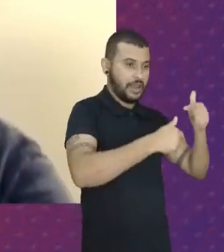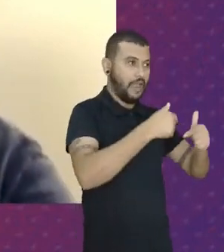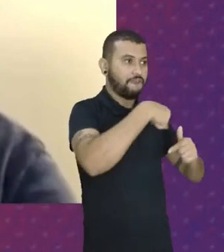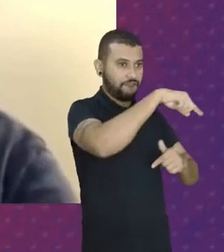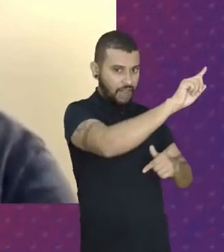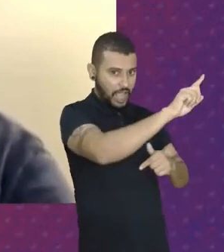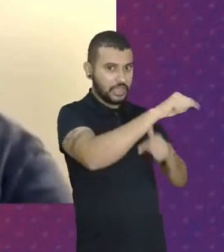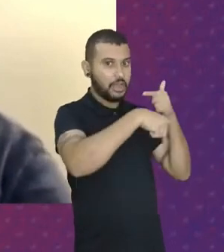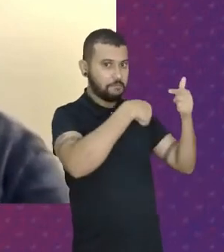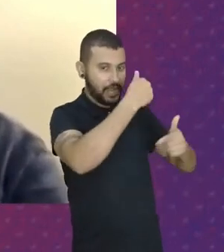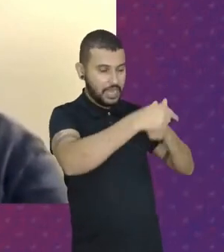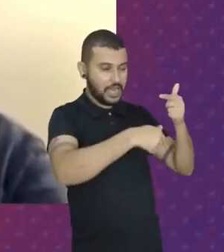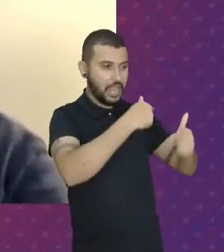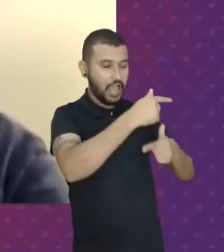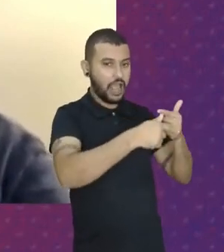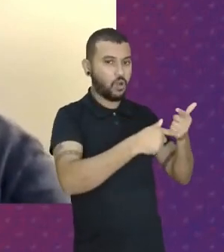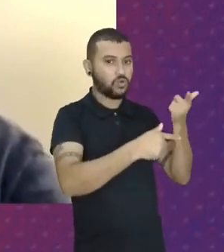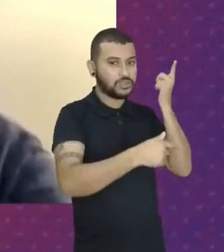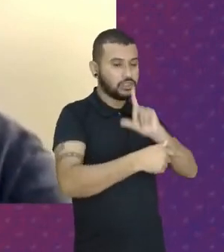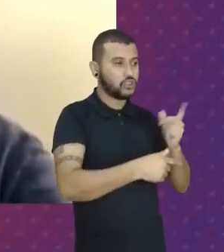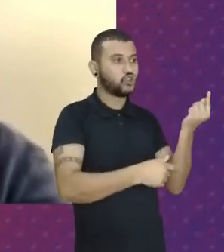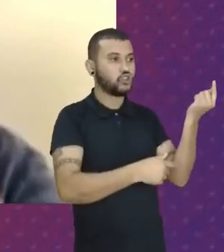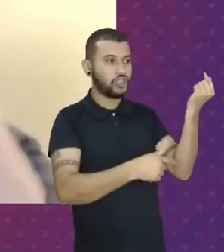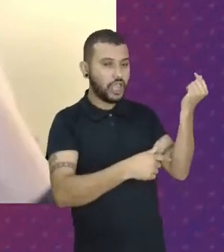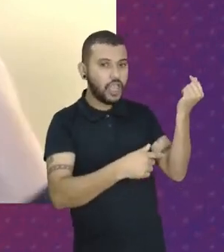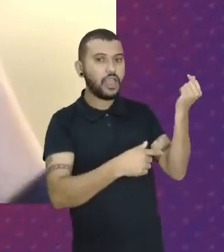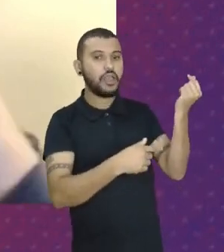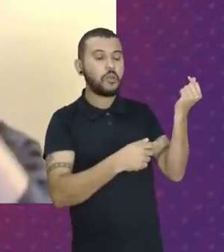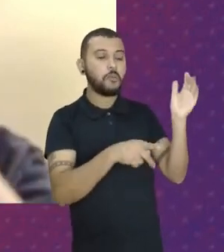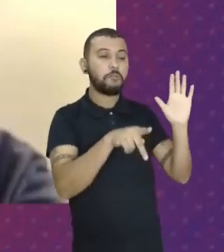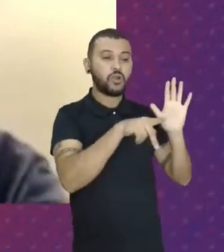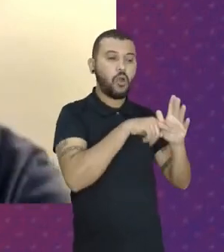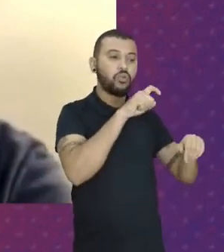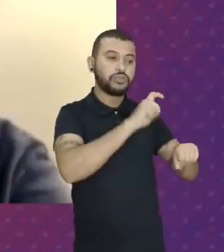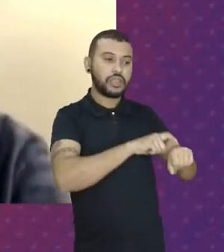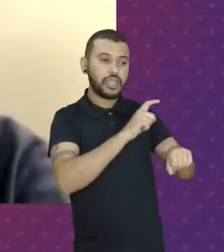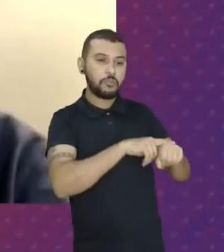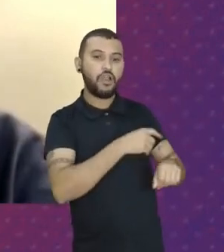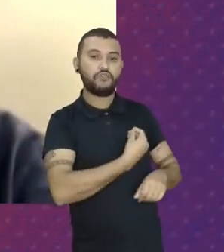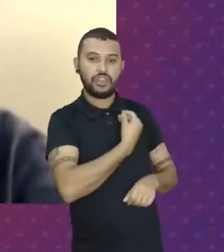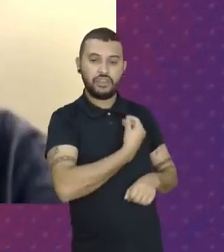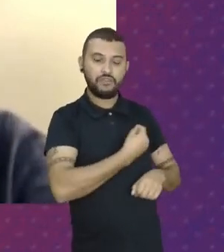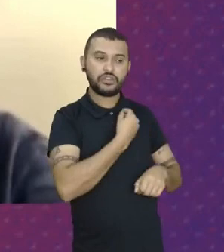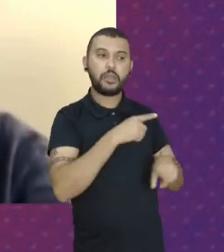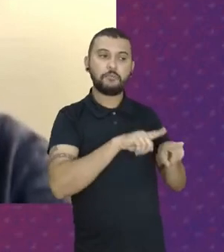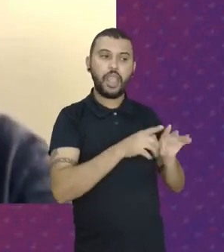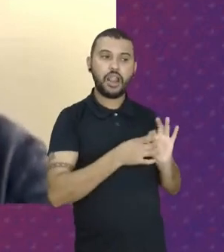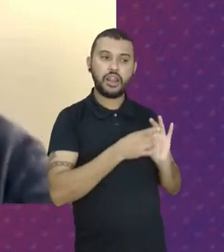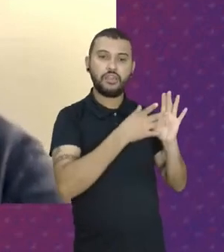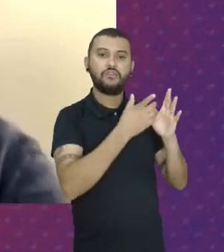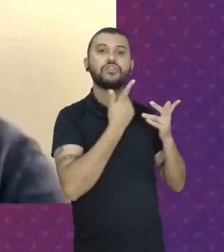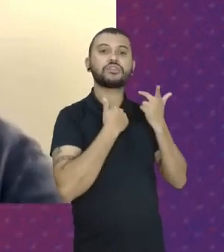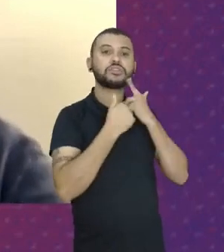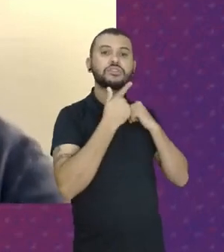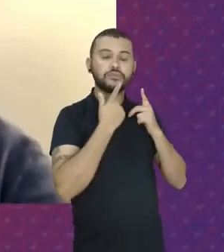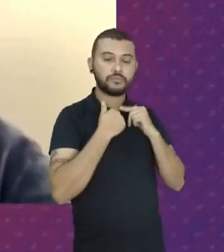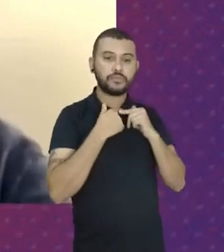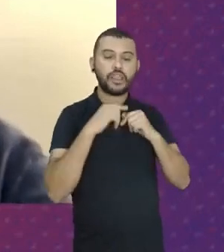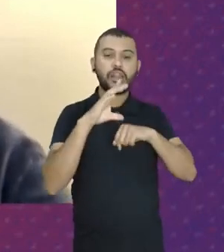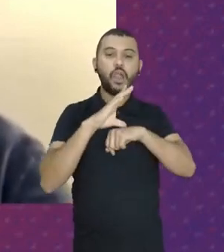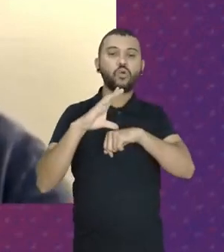também a sua autonomia econômica, autonomia sobre o tempo, autonomia sobre a vida. Depois da Constituição